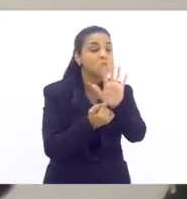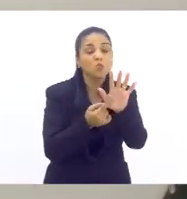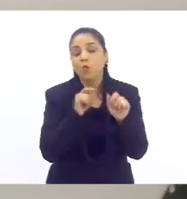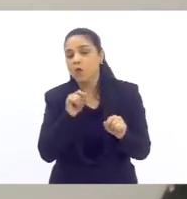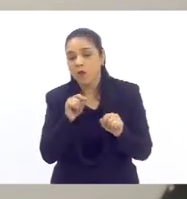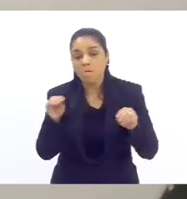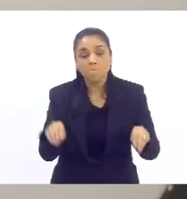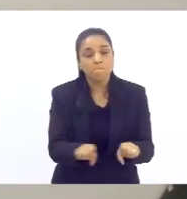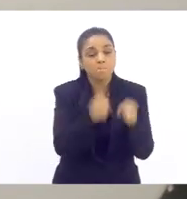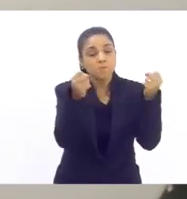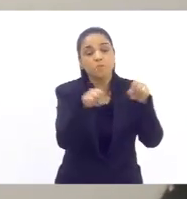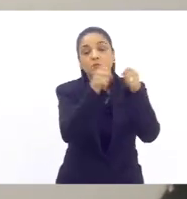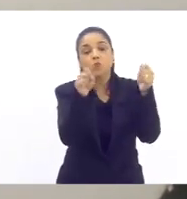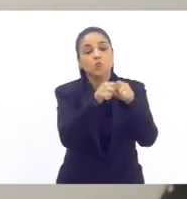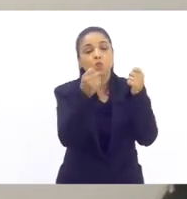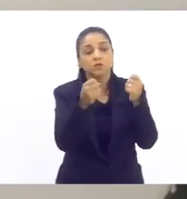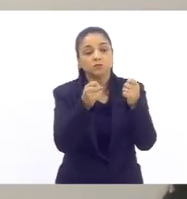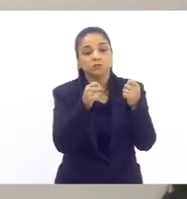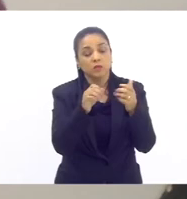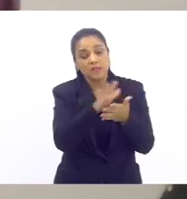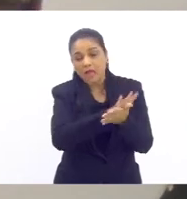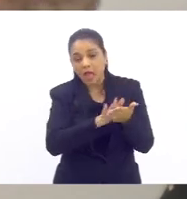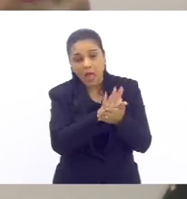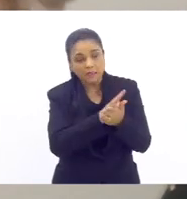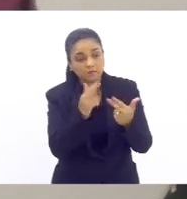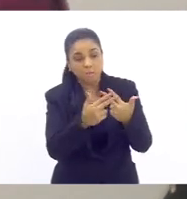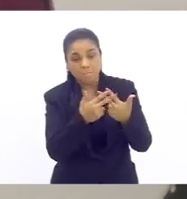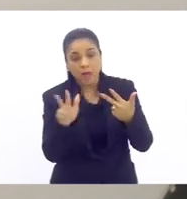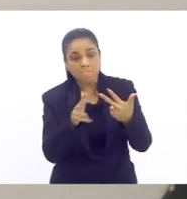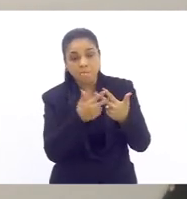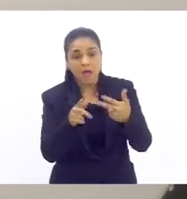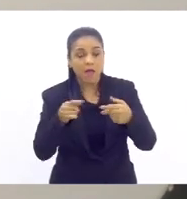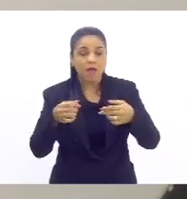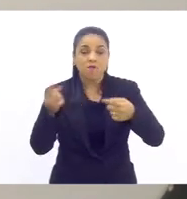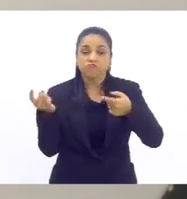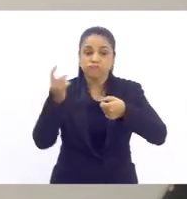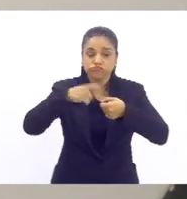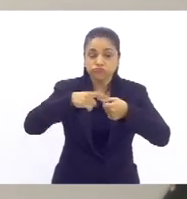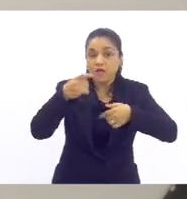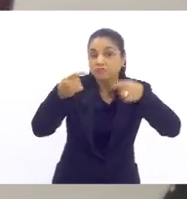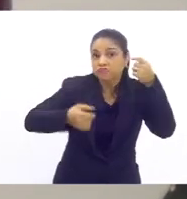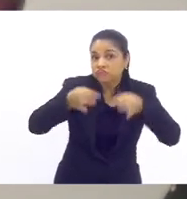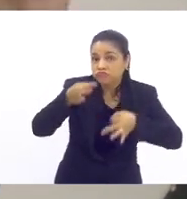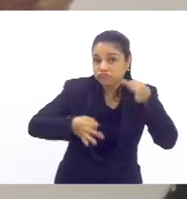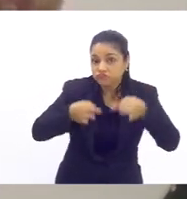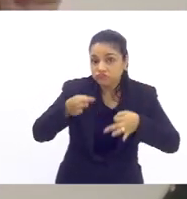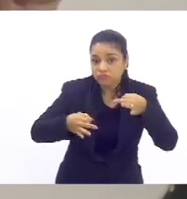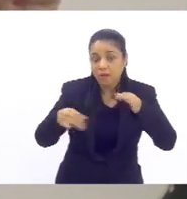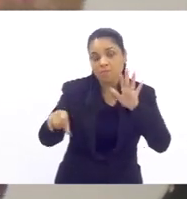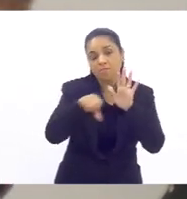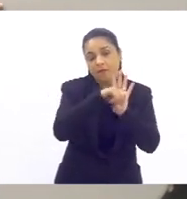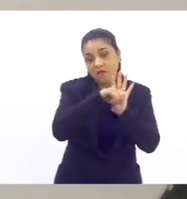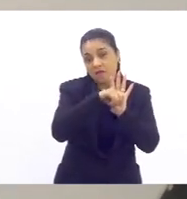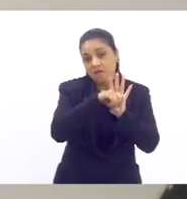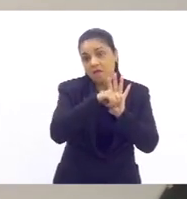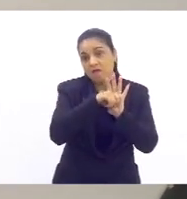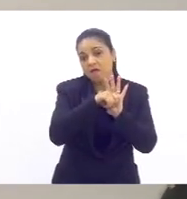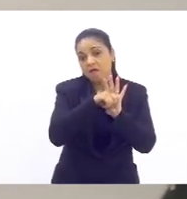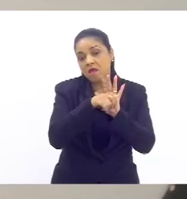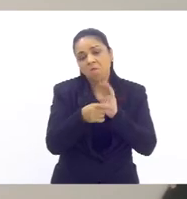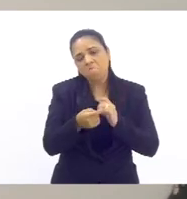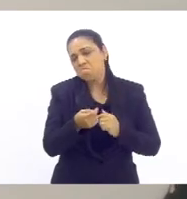você numa audiência de Custódia porque o índice de reincidência ele é pequeno né e a gente